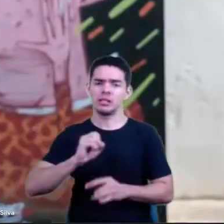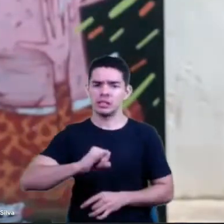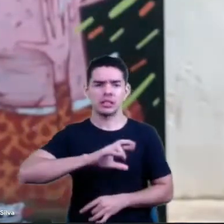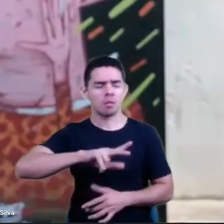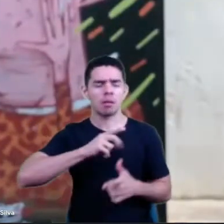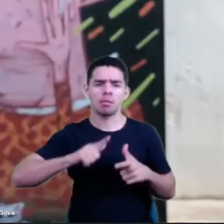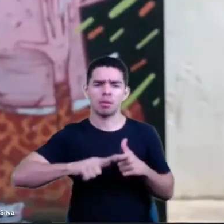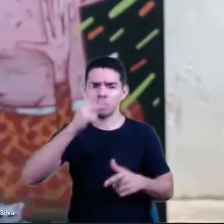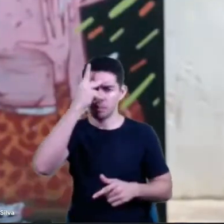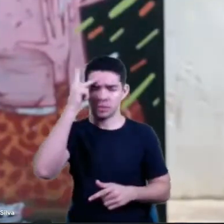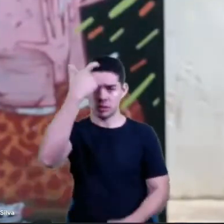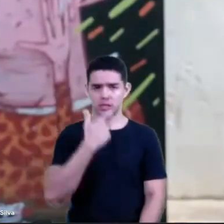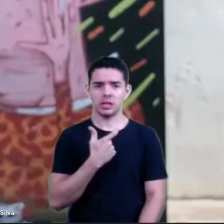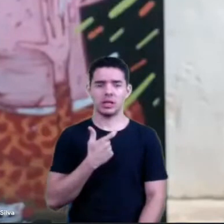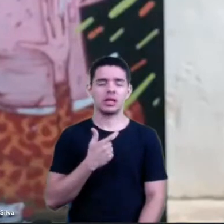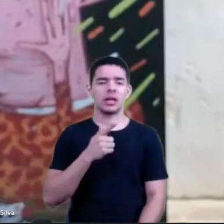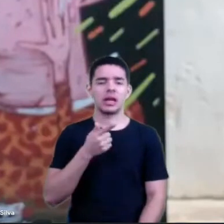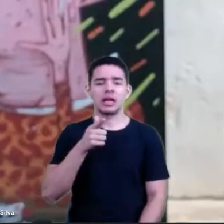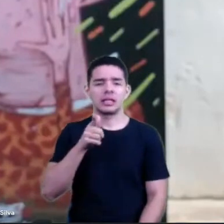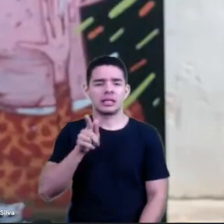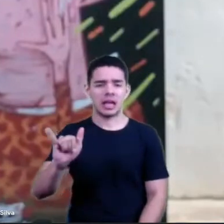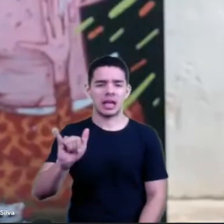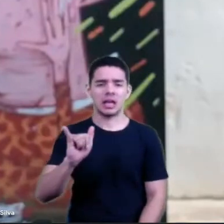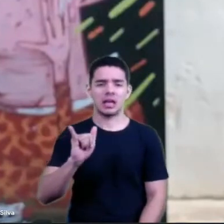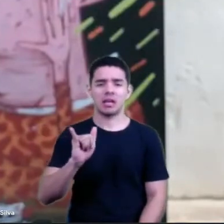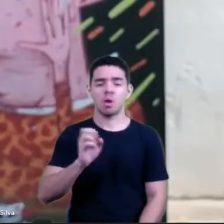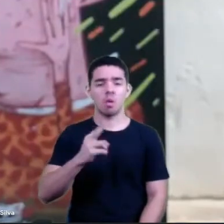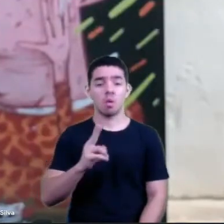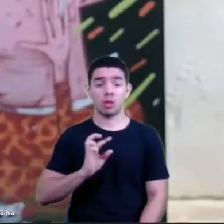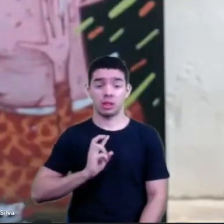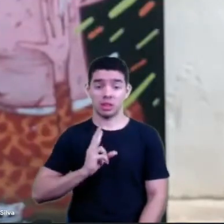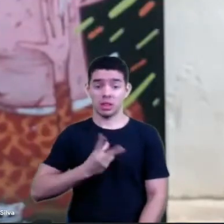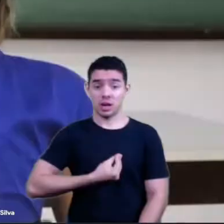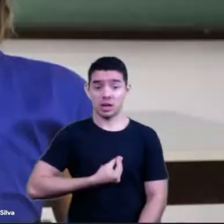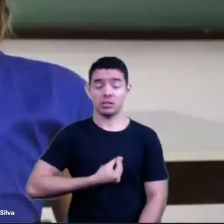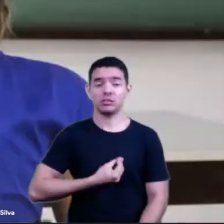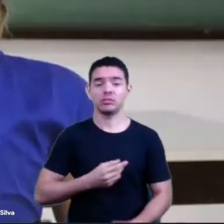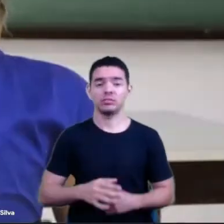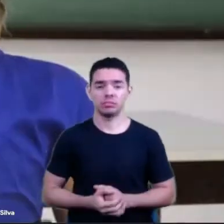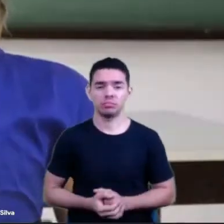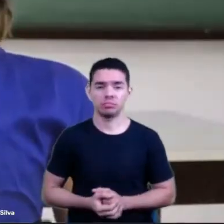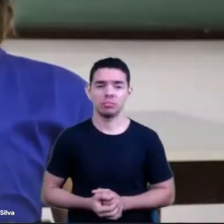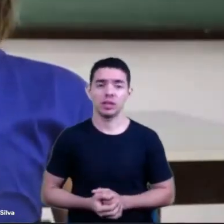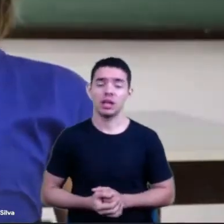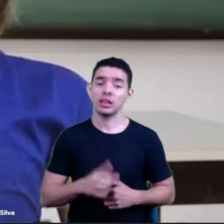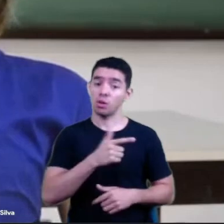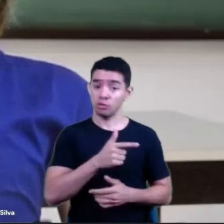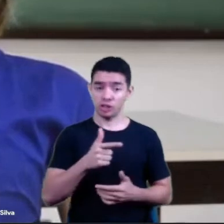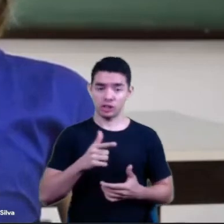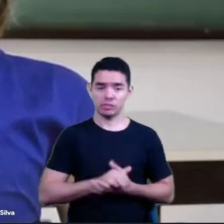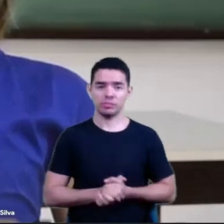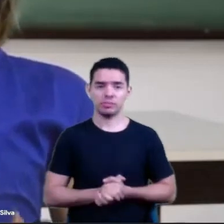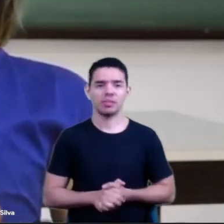gay, né, uma pessoa ser trans na escola, isso não seria motivo de ser xingado. Você fica, o que eu